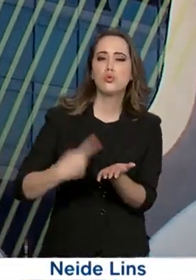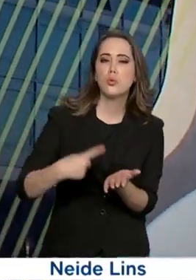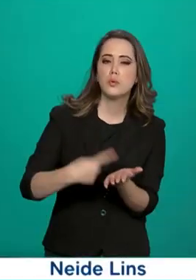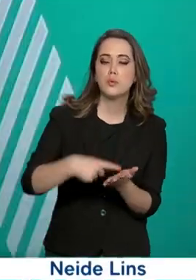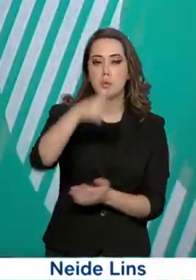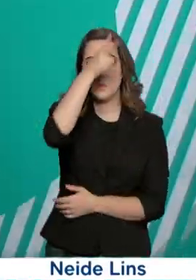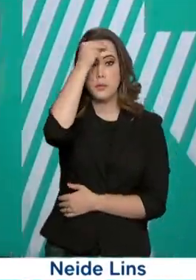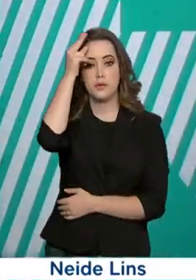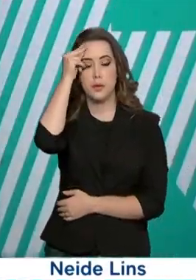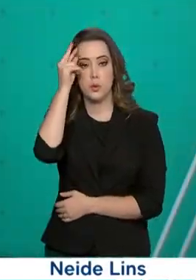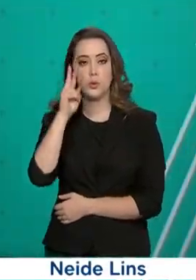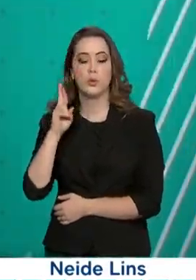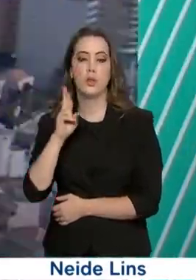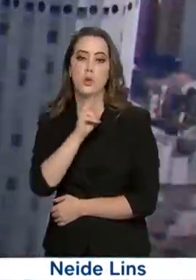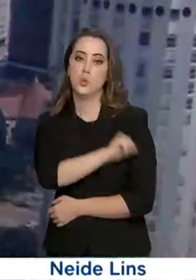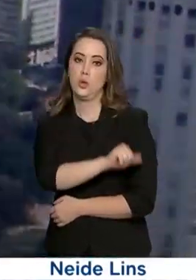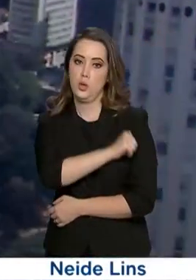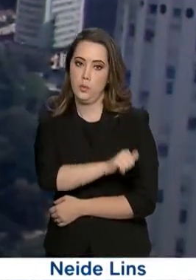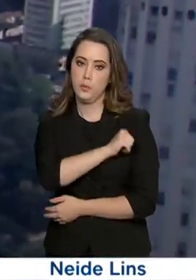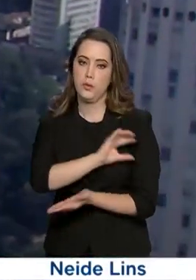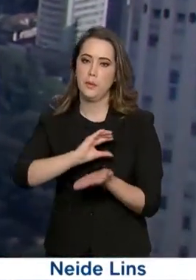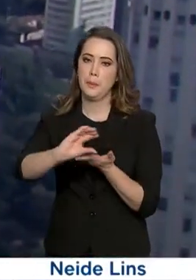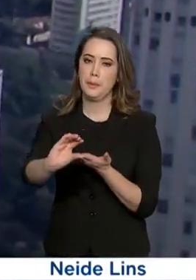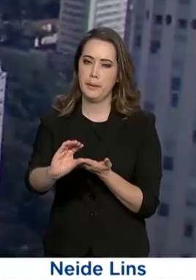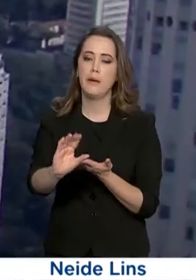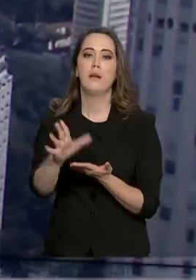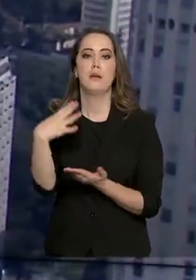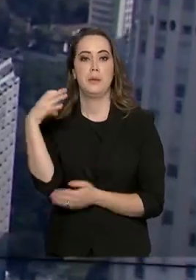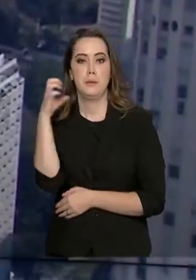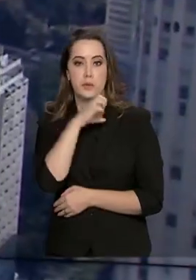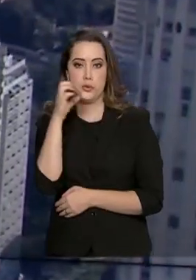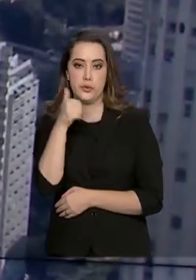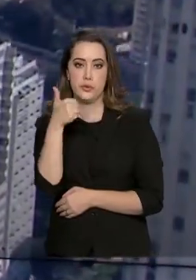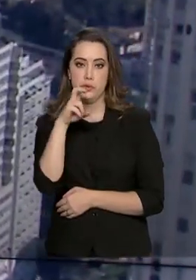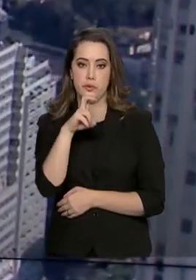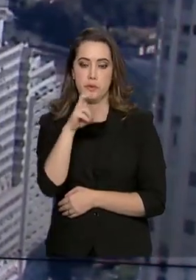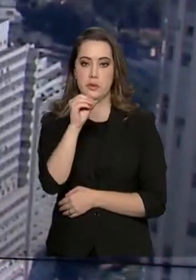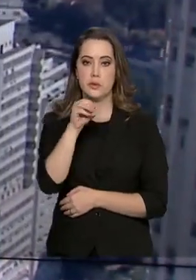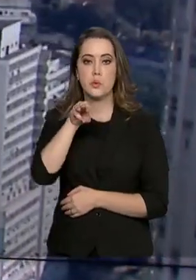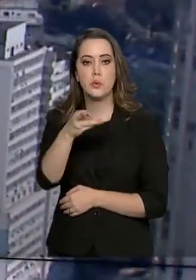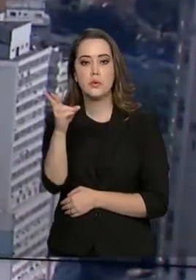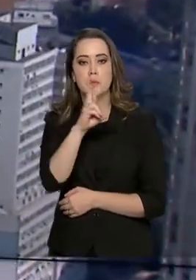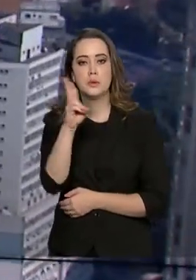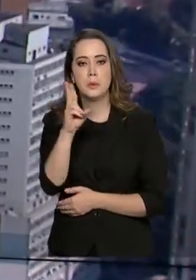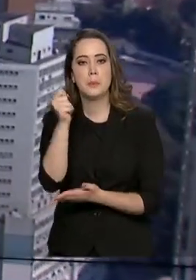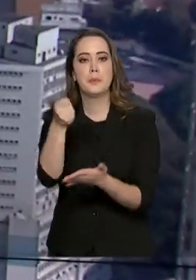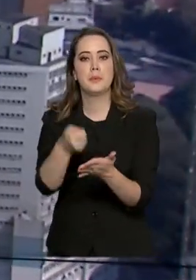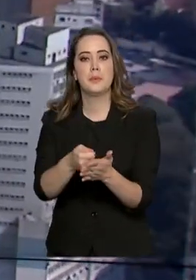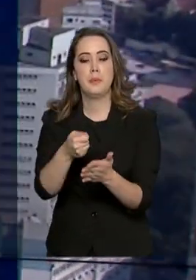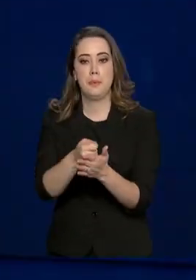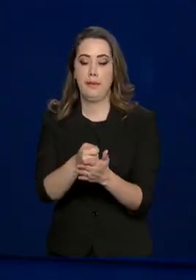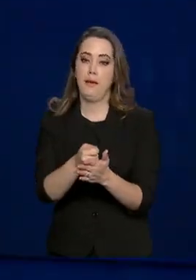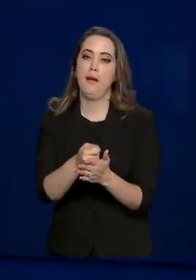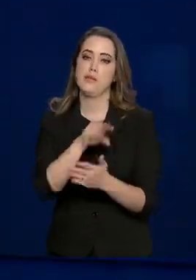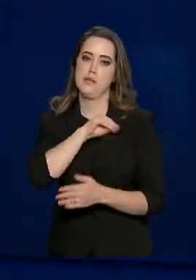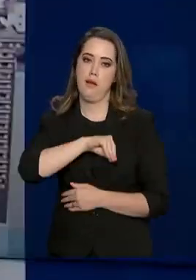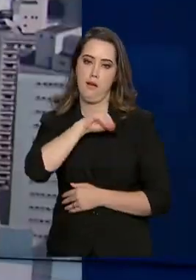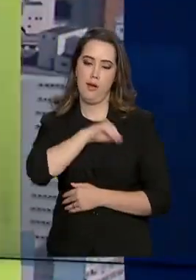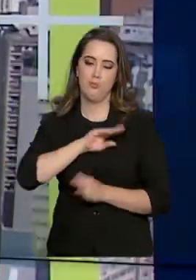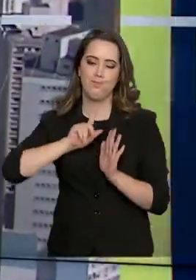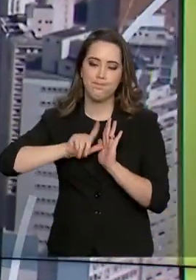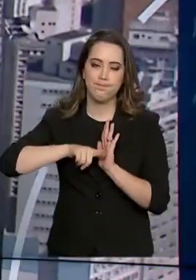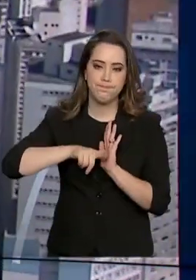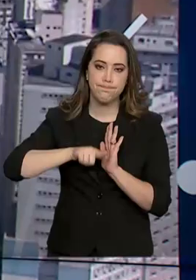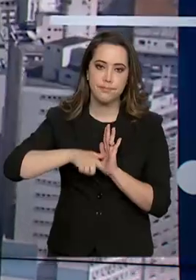prefeitura do rio e vai repassar de forma emergencial 150 milhões de reais para pagar parte dos salários atrasados